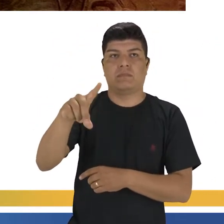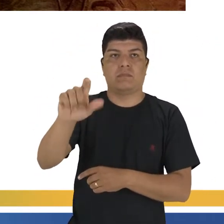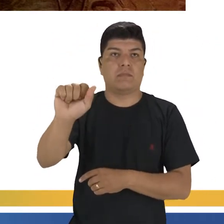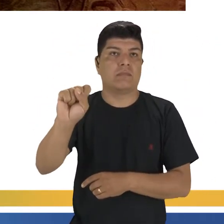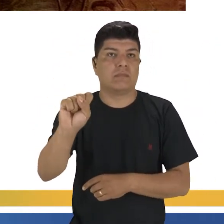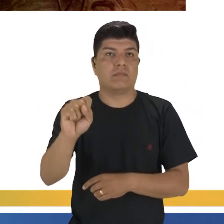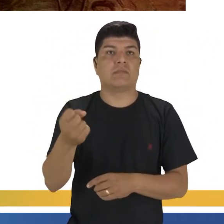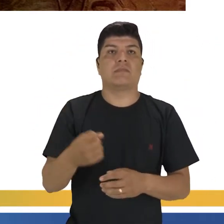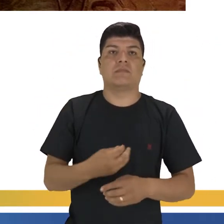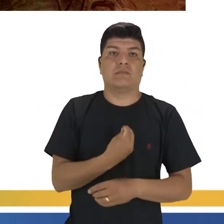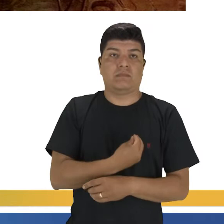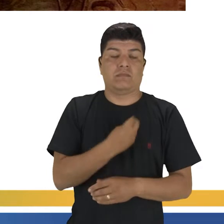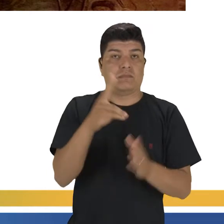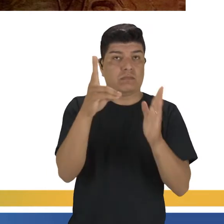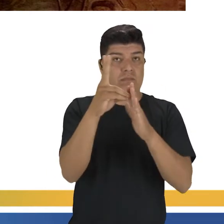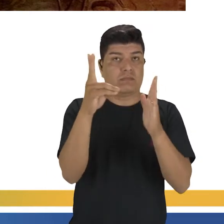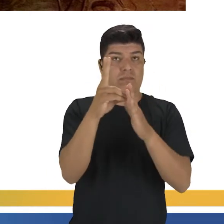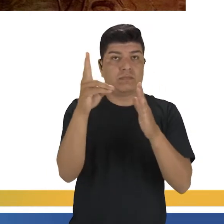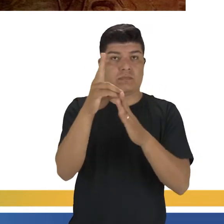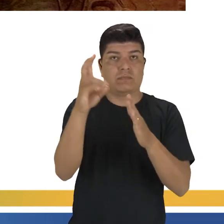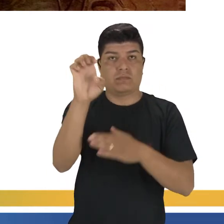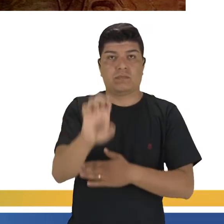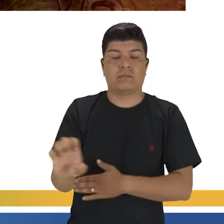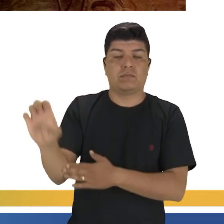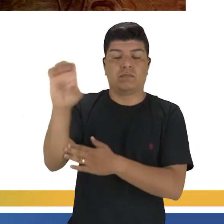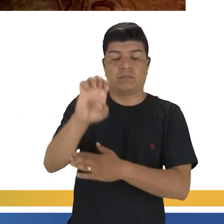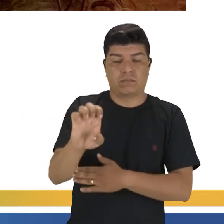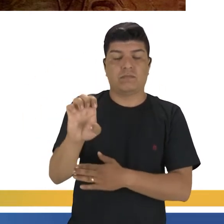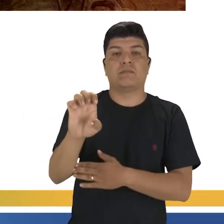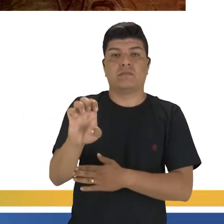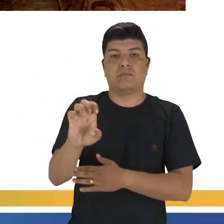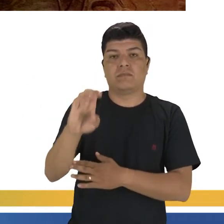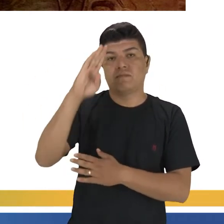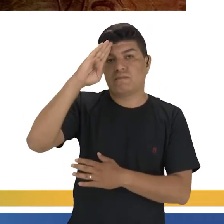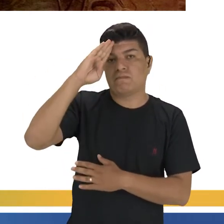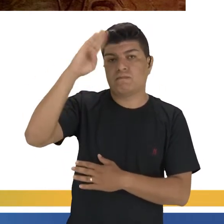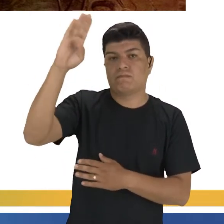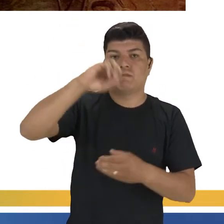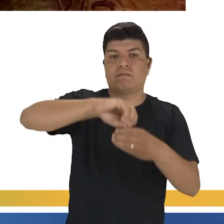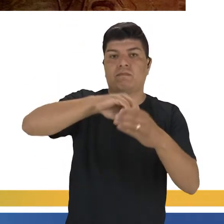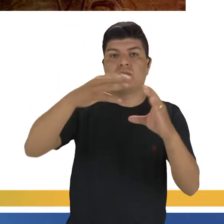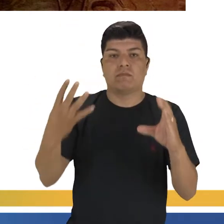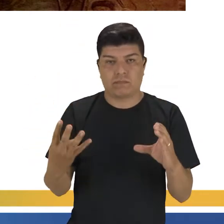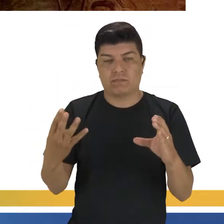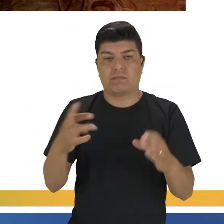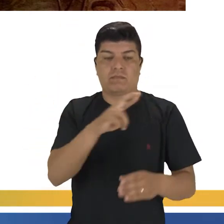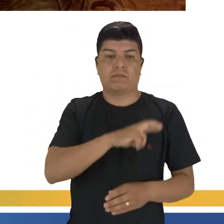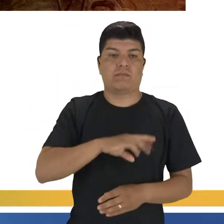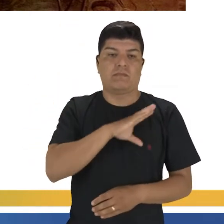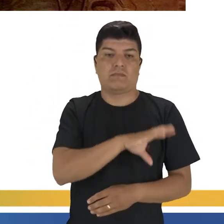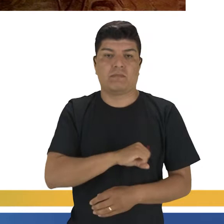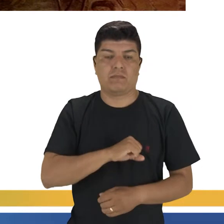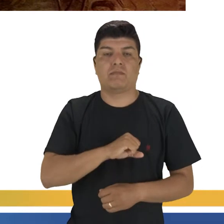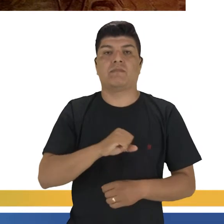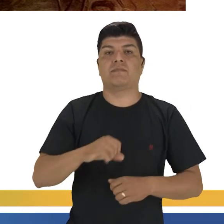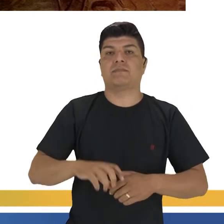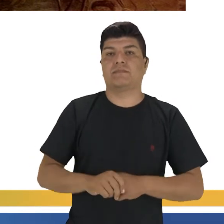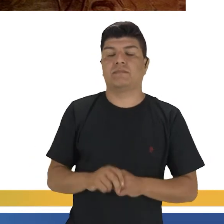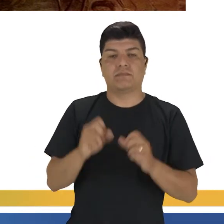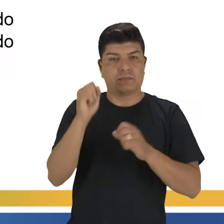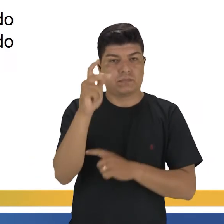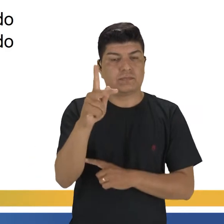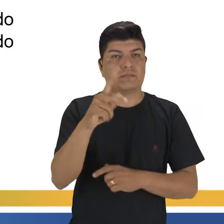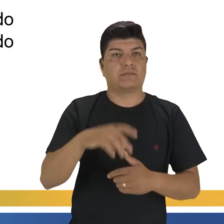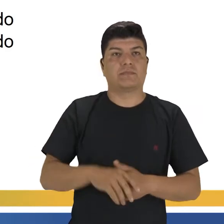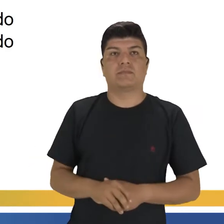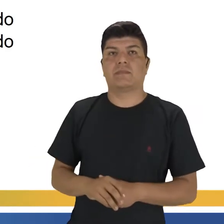europeu colonizador, foram as características primordiais do romance indianista. Ok?